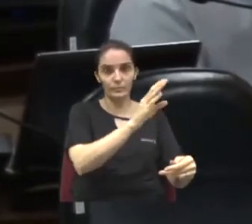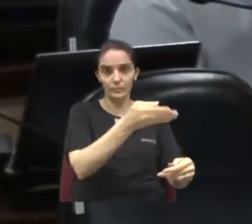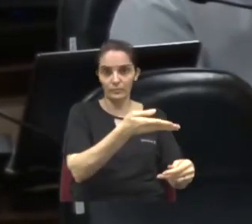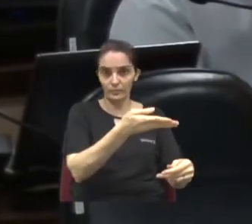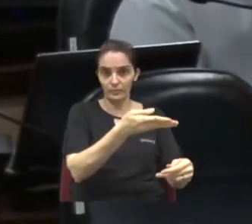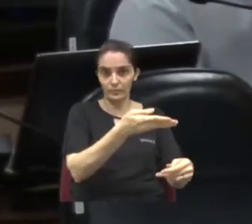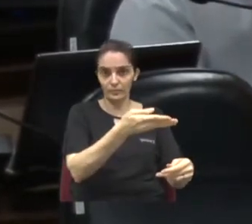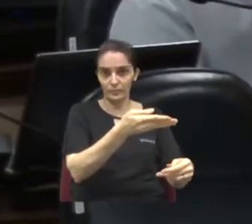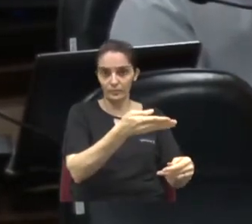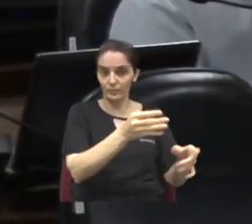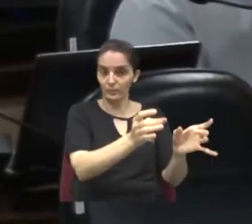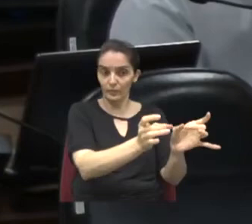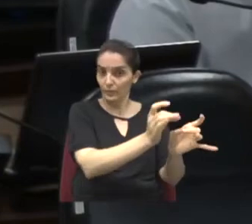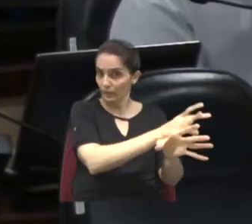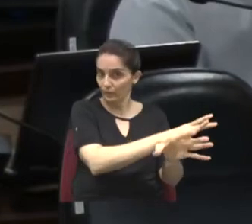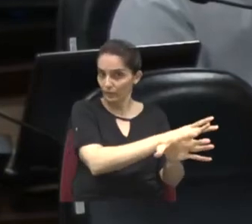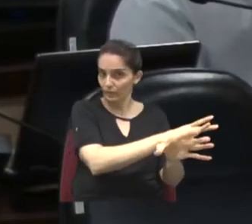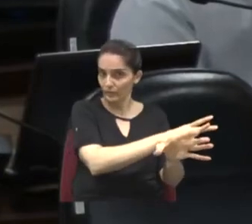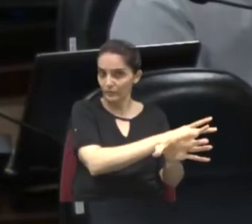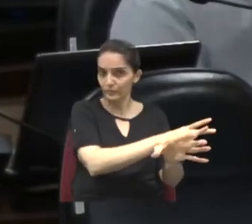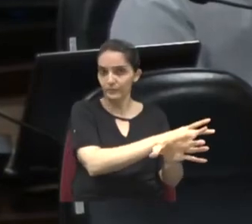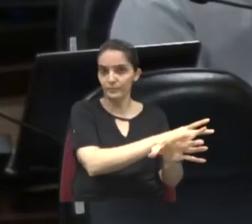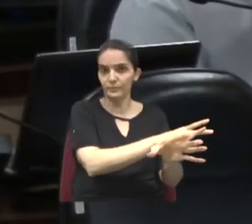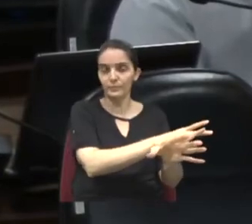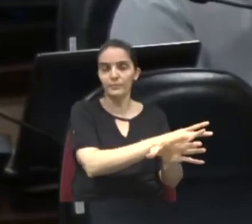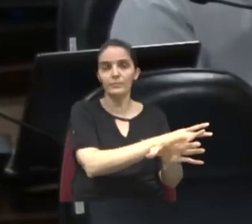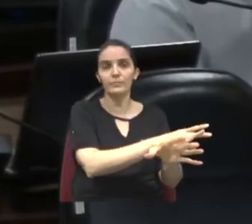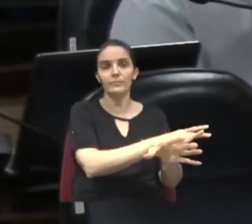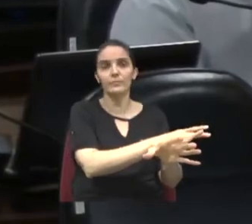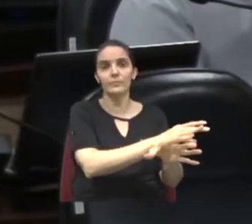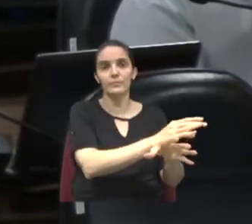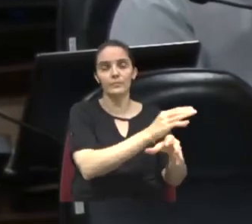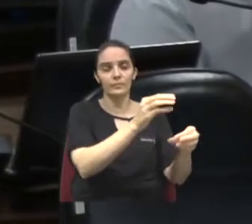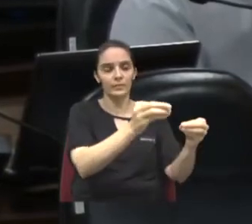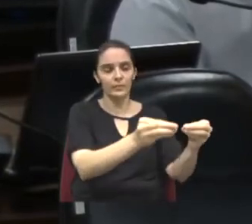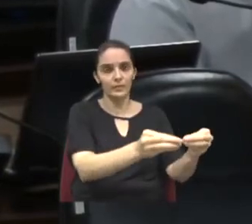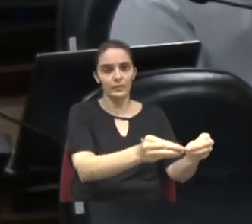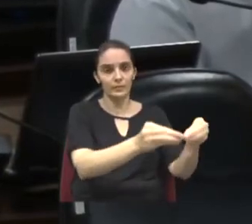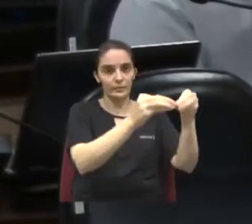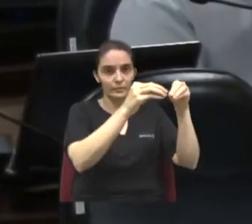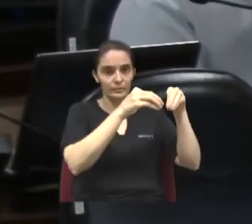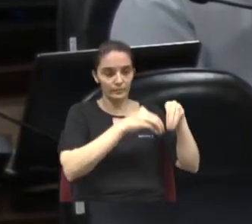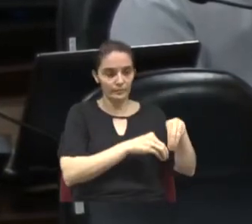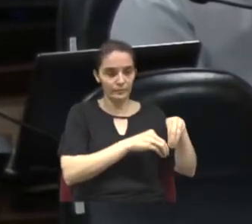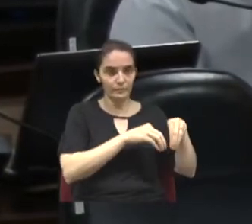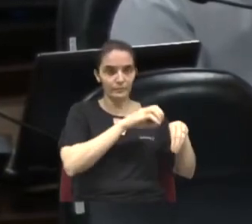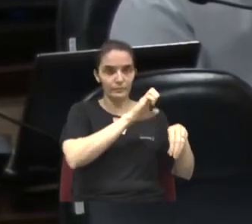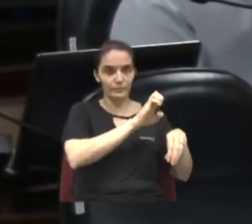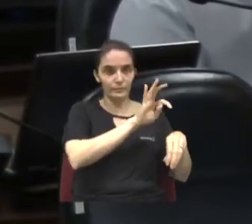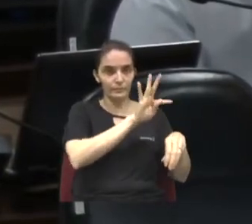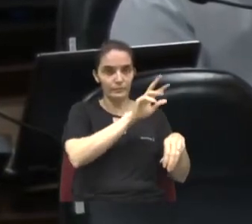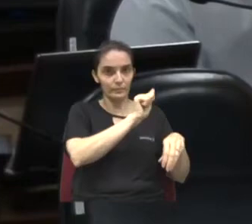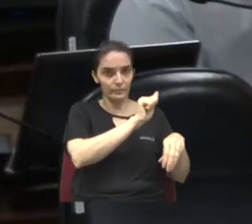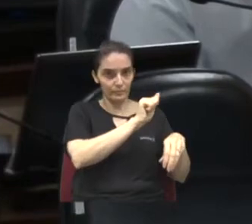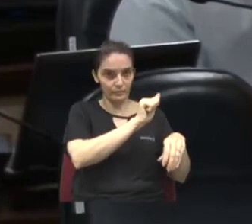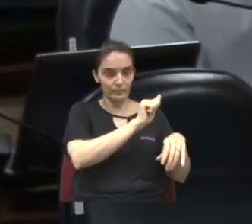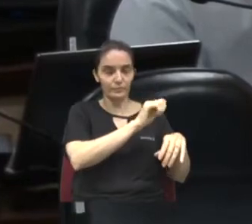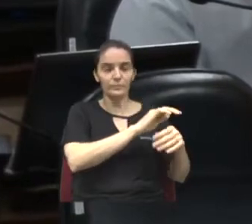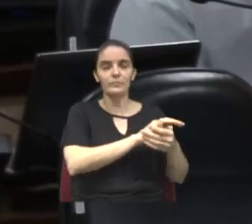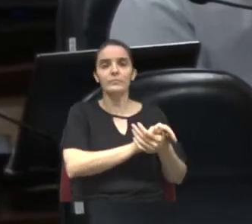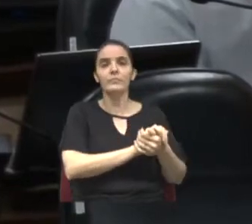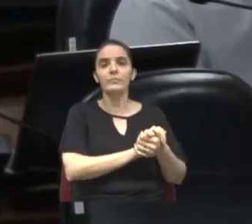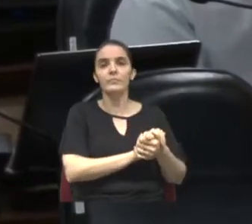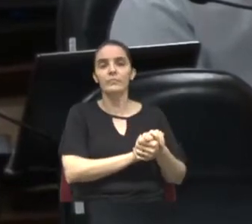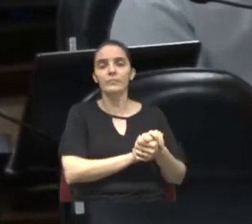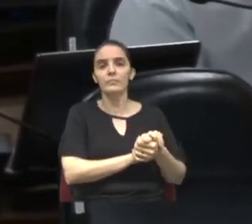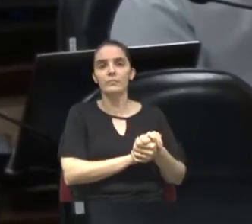sua desativação e total reversão à ETA, Águas da Serra,